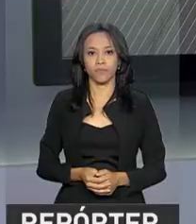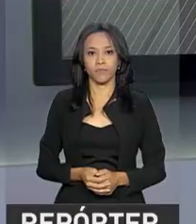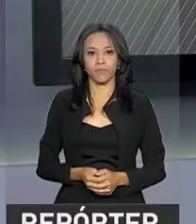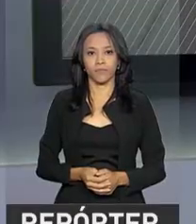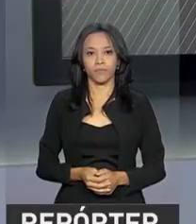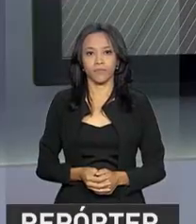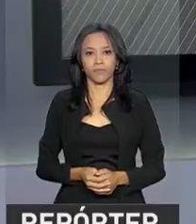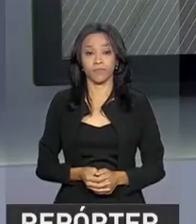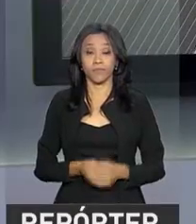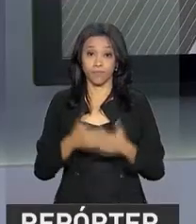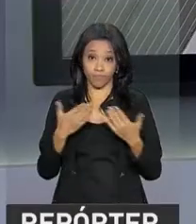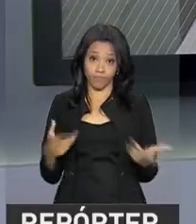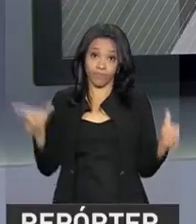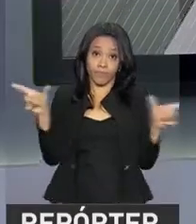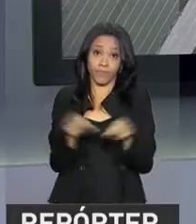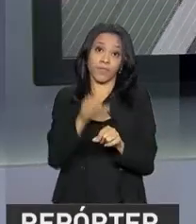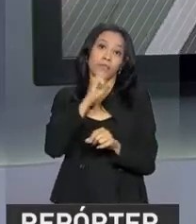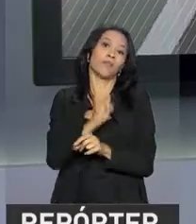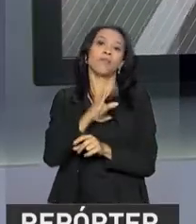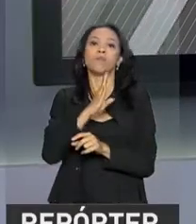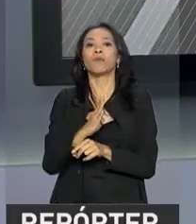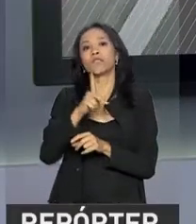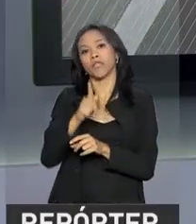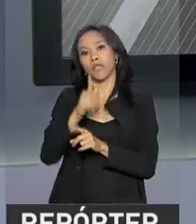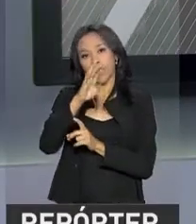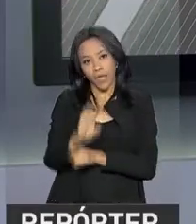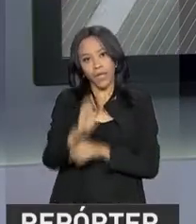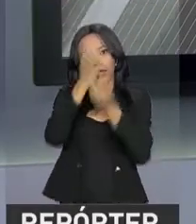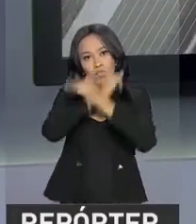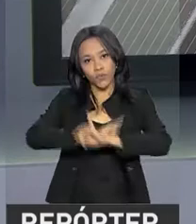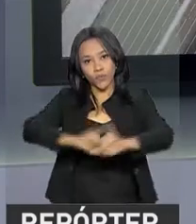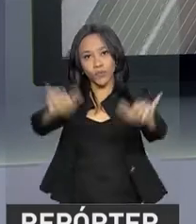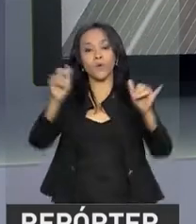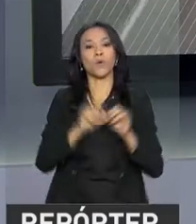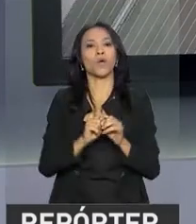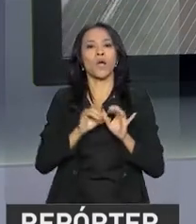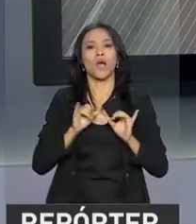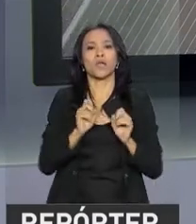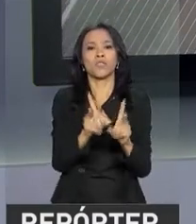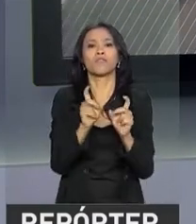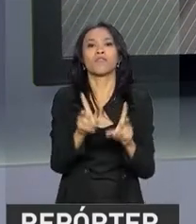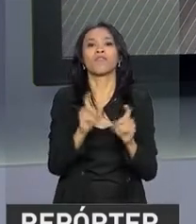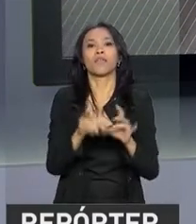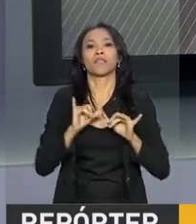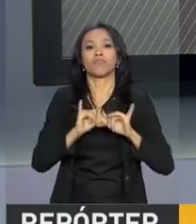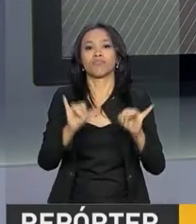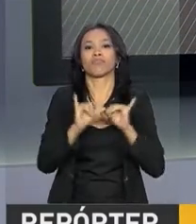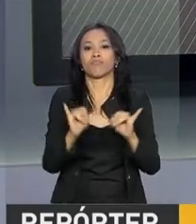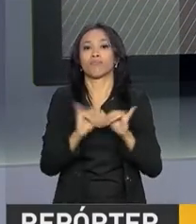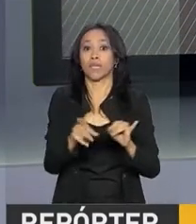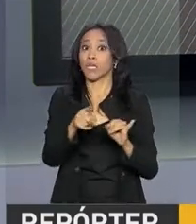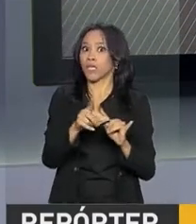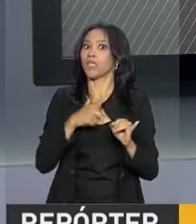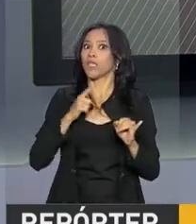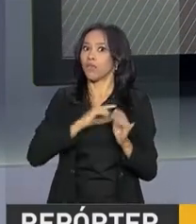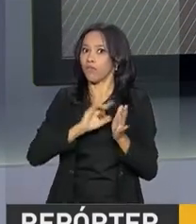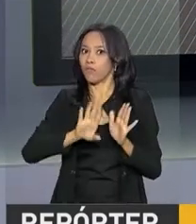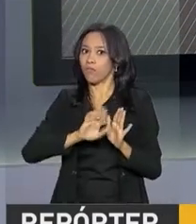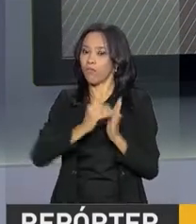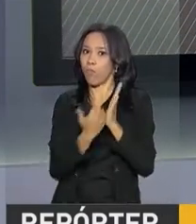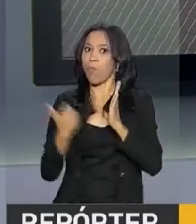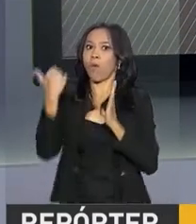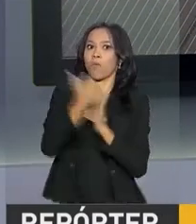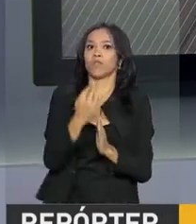o ibge é divulgou hoje resultados do comércio em março os dados mostram que o varejo acumulou alta de